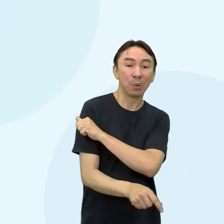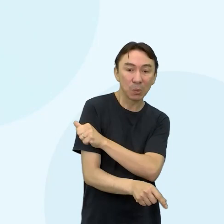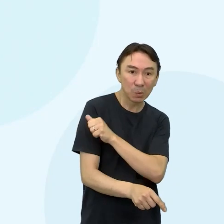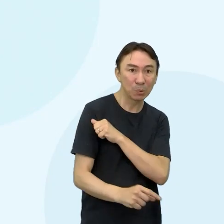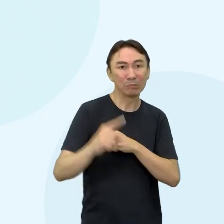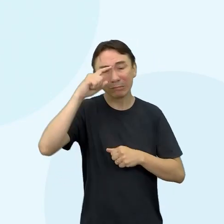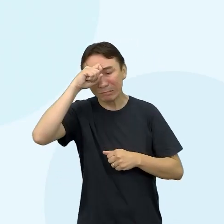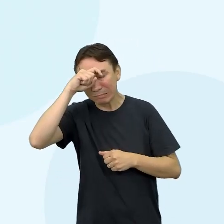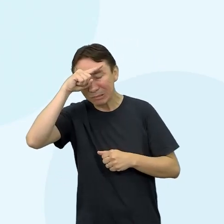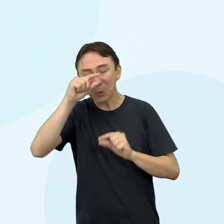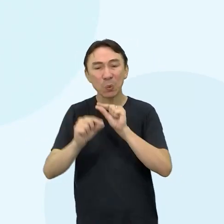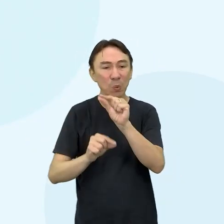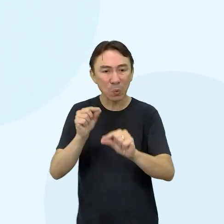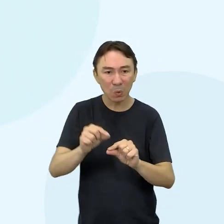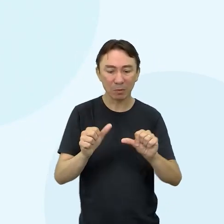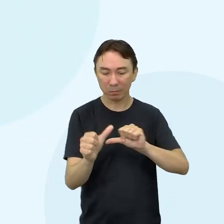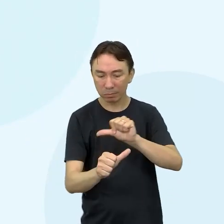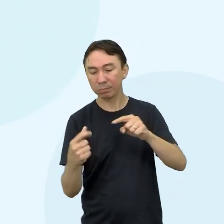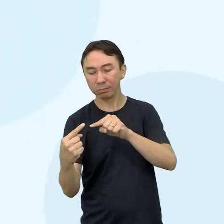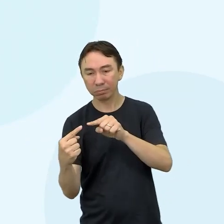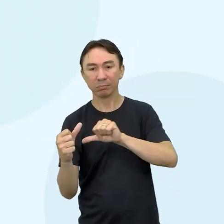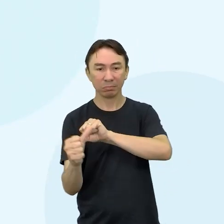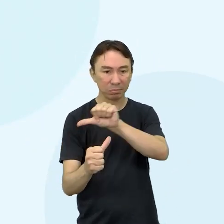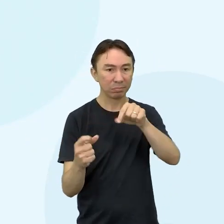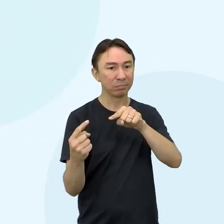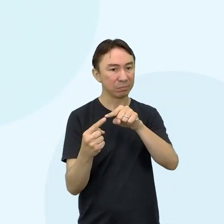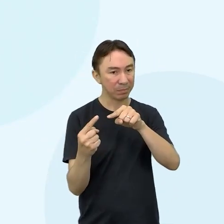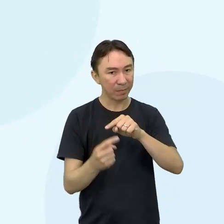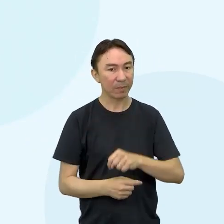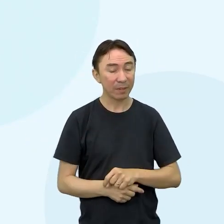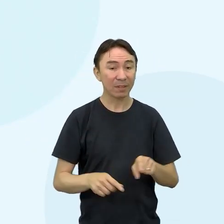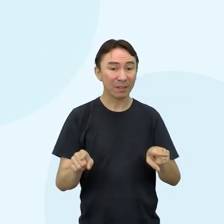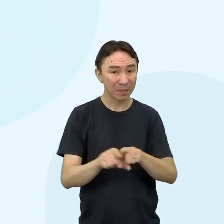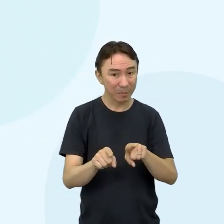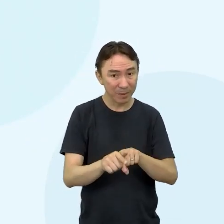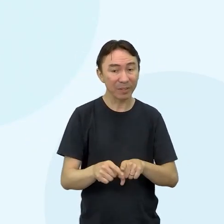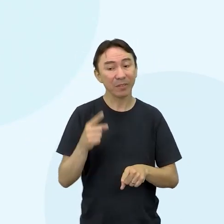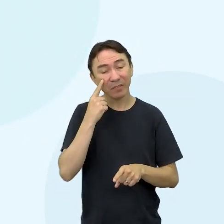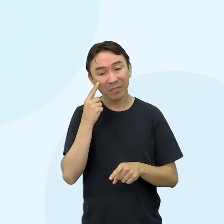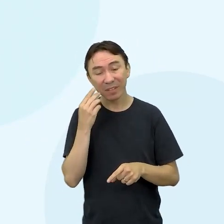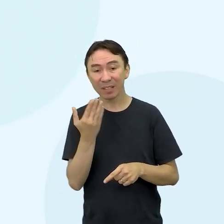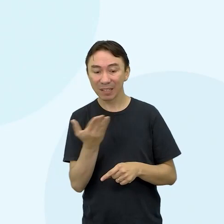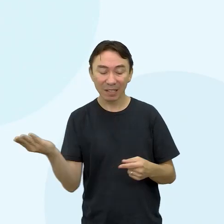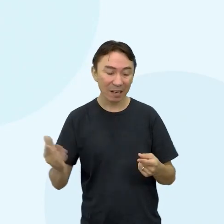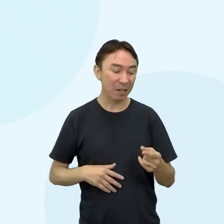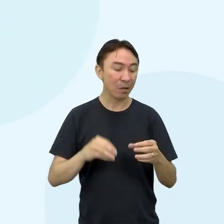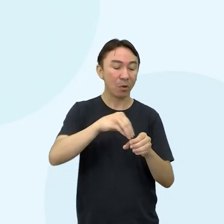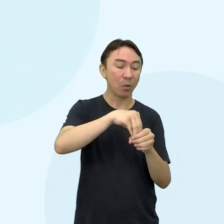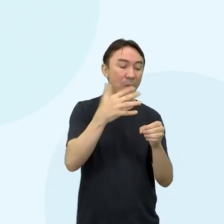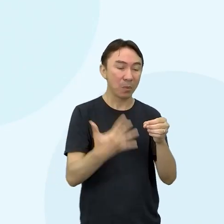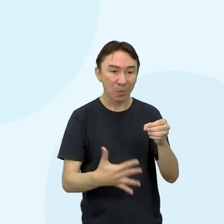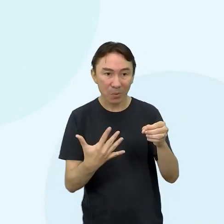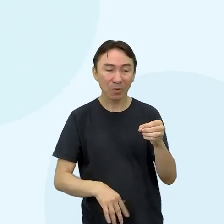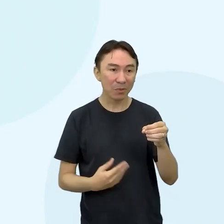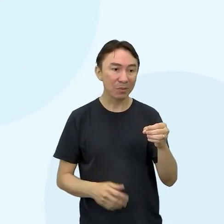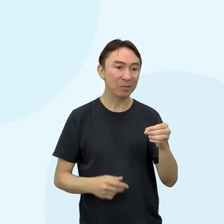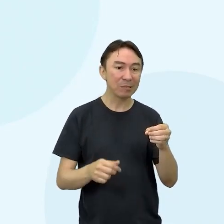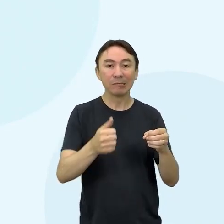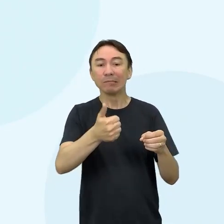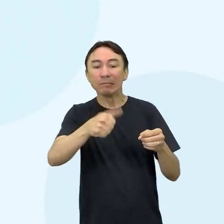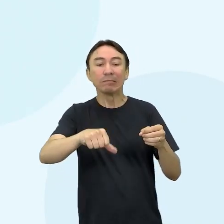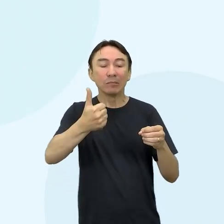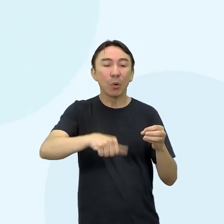alunos, sempre levando em conta a natureza, as especificidades e o grau de complexidade dos conteúdos. Em